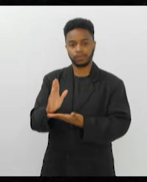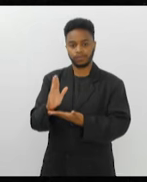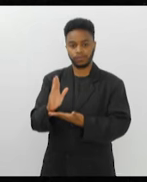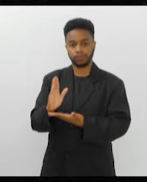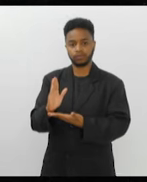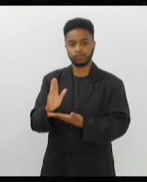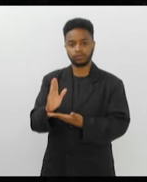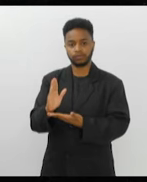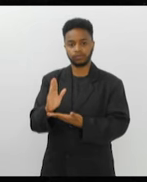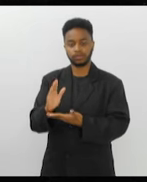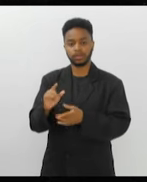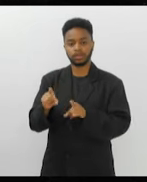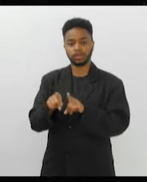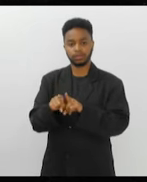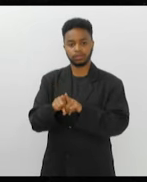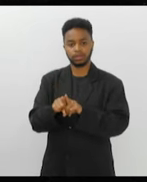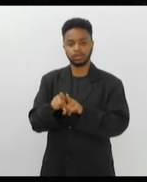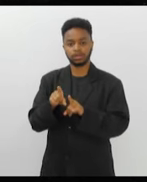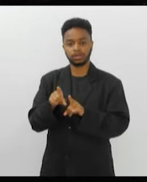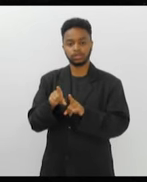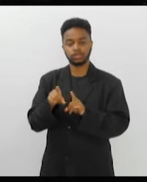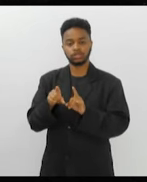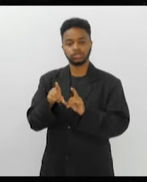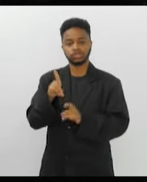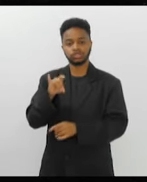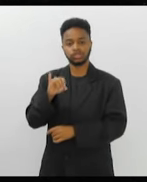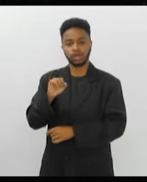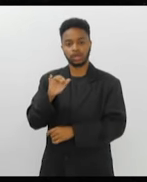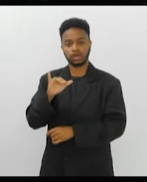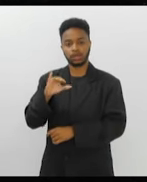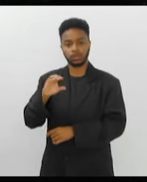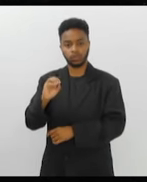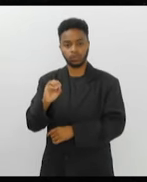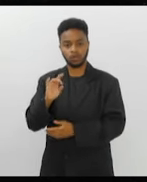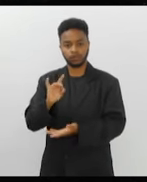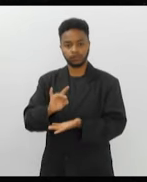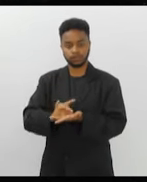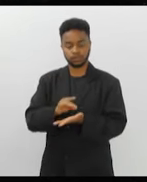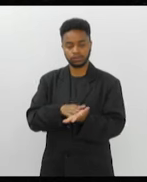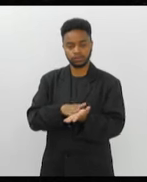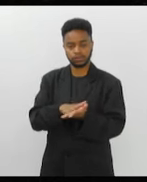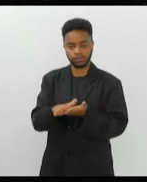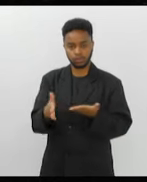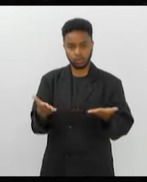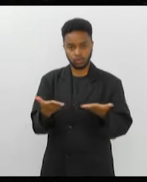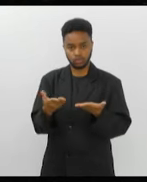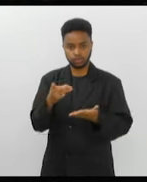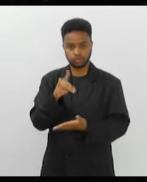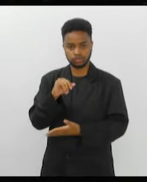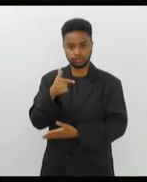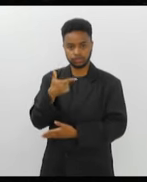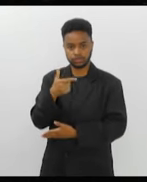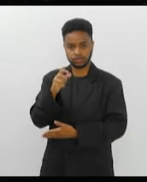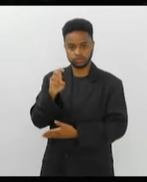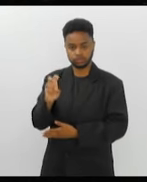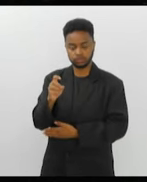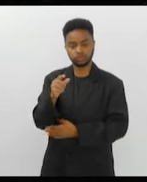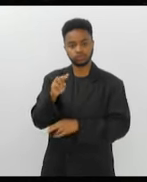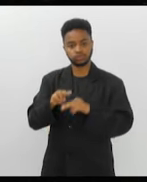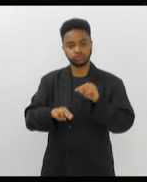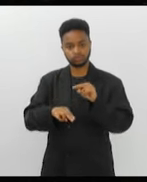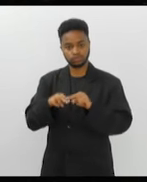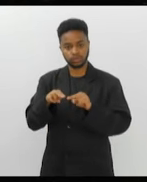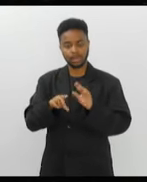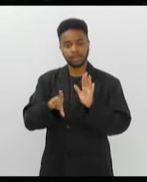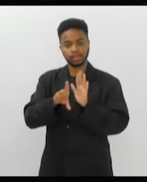e o Diário Oficial publicou, hoje, 25 de junho, a Lei